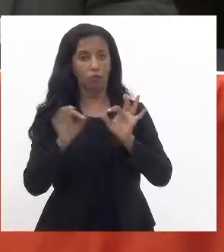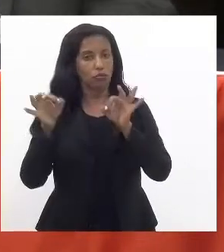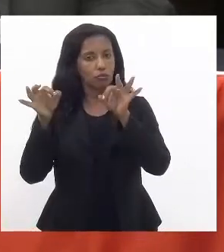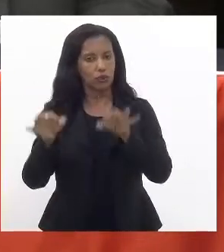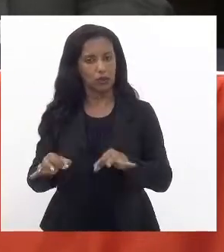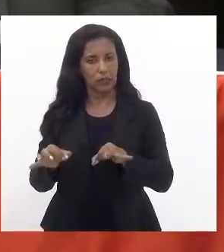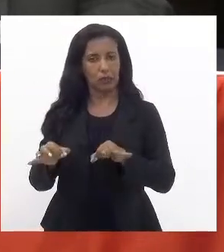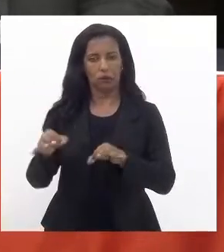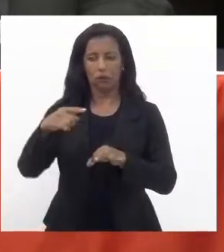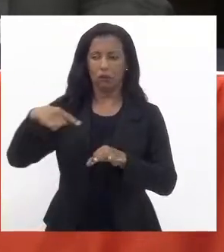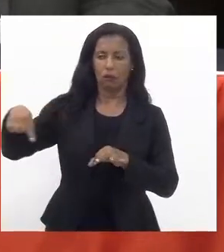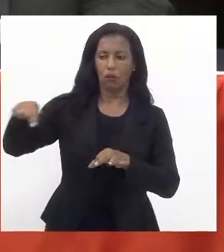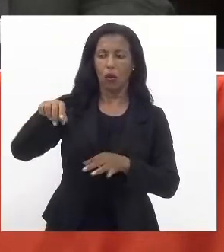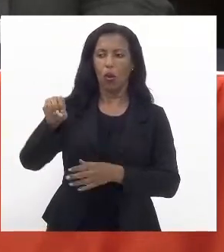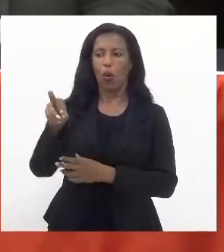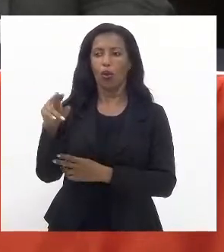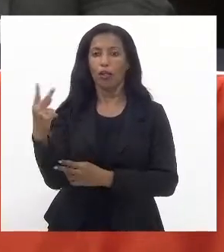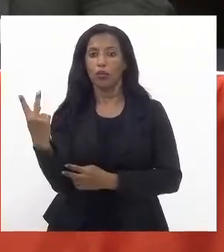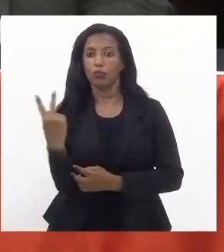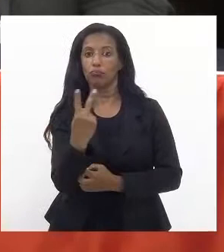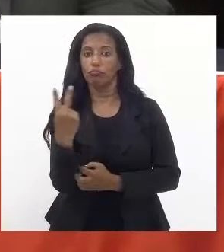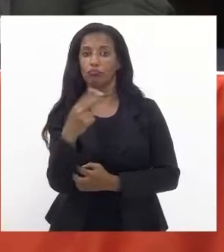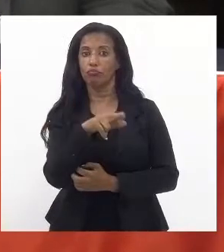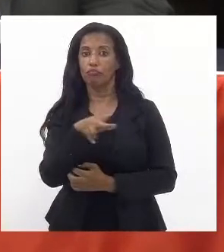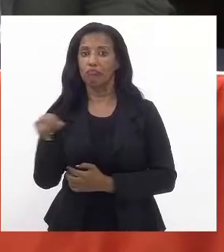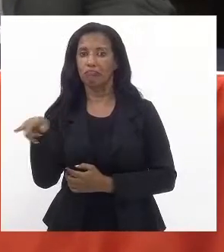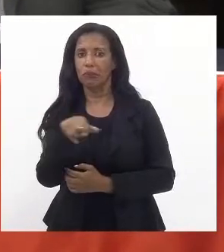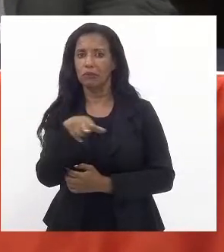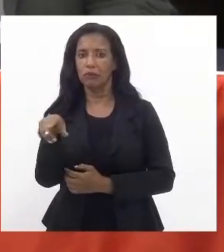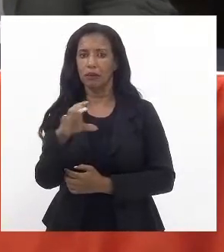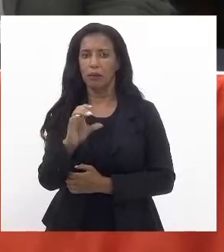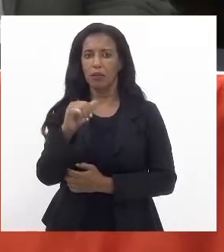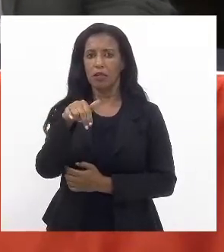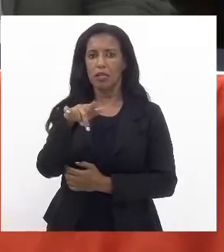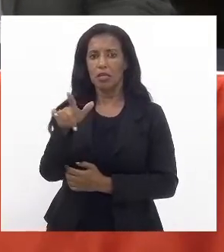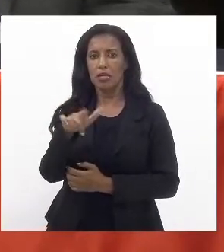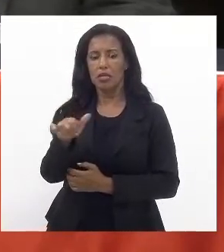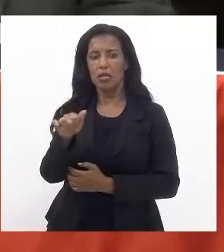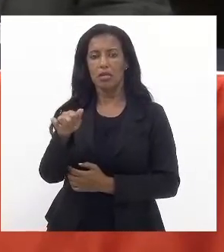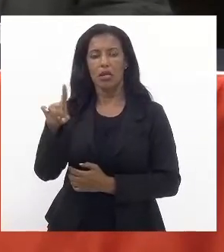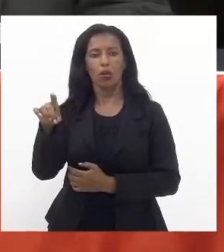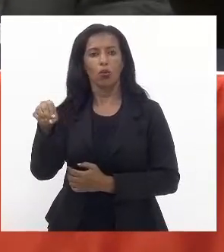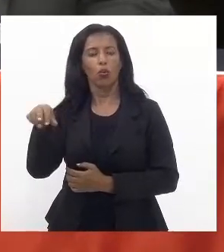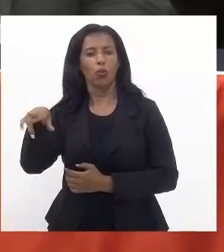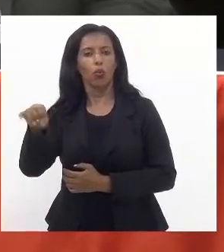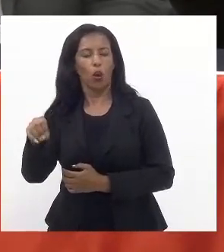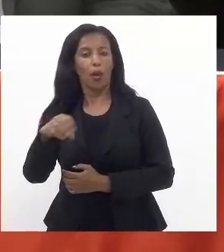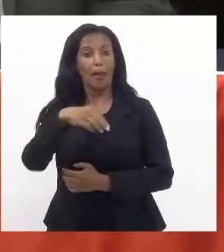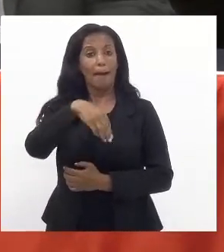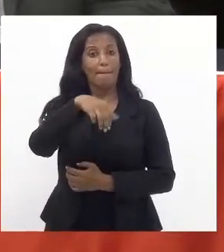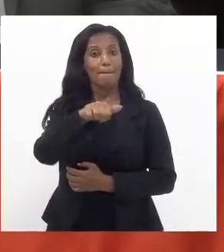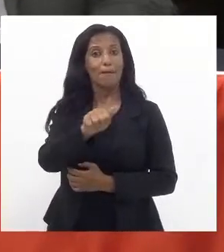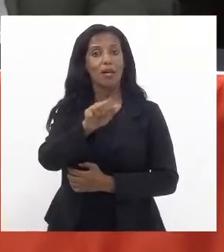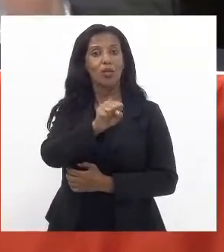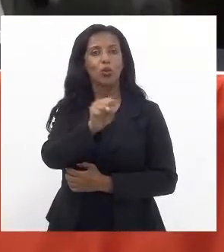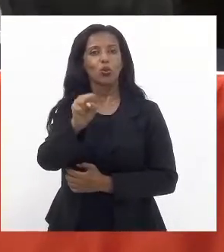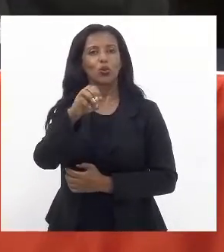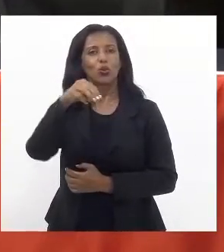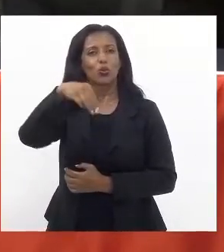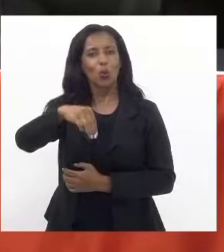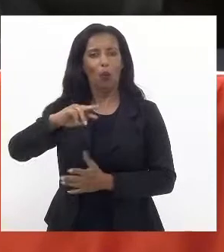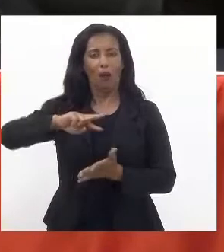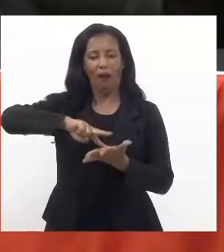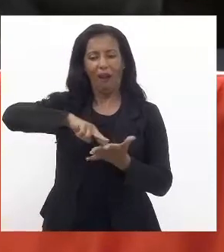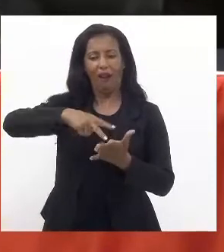Oriente. E Dois Irmãos, Cinzas do Norte. E Mansur Chalita, tradutor de toda a